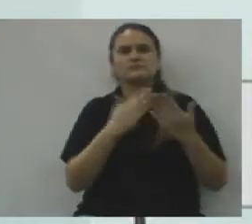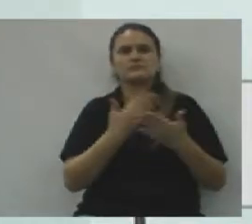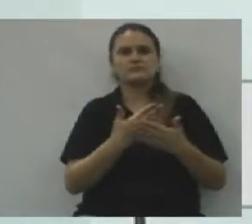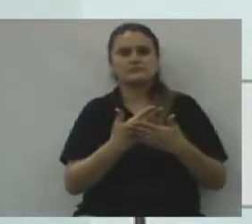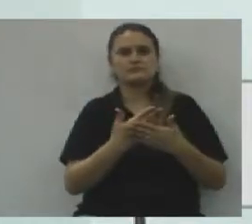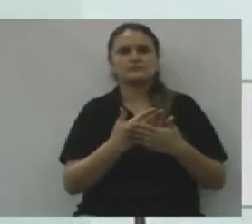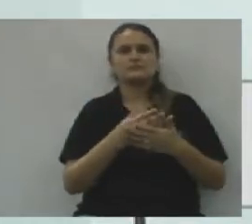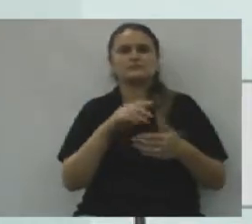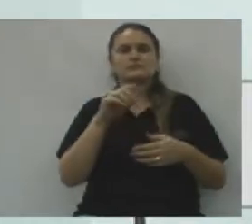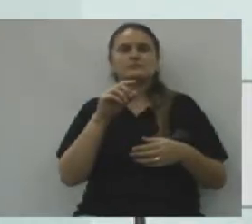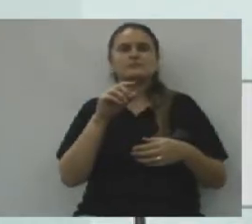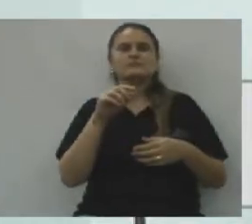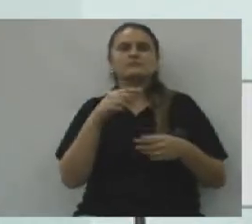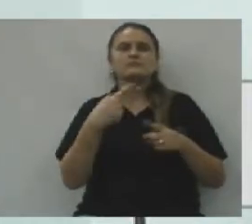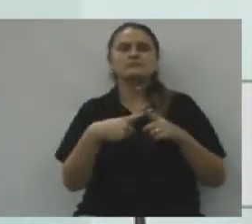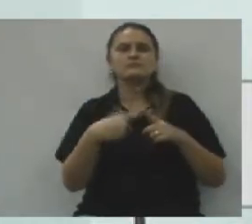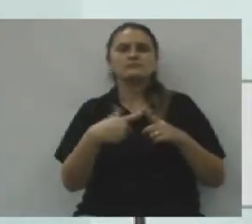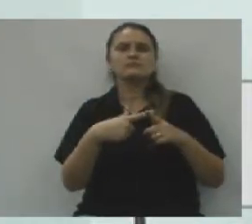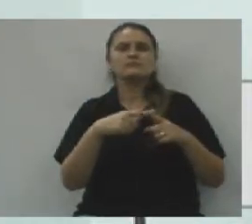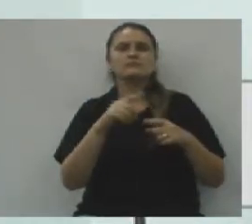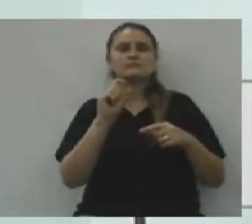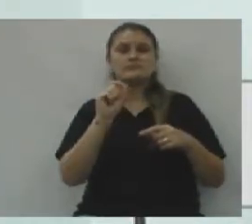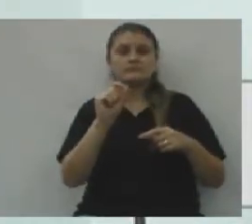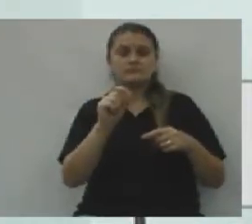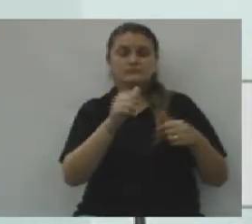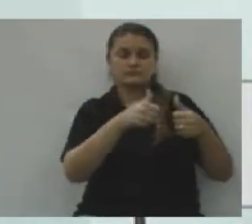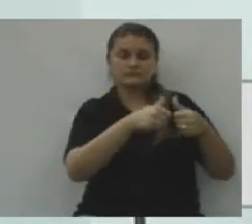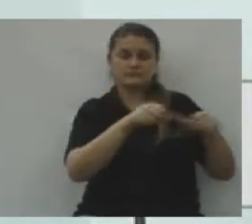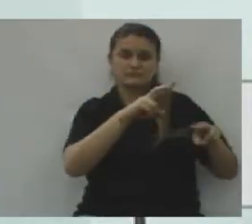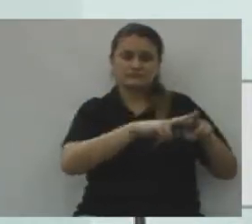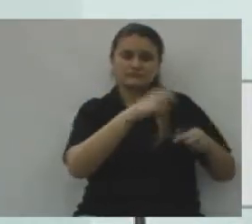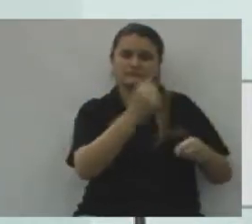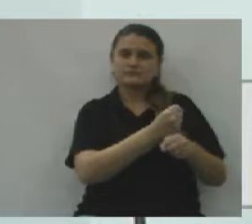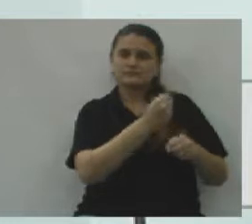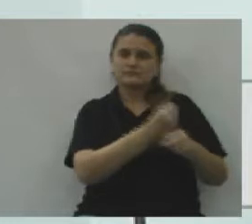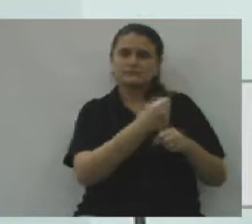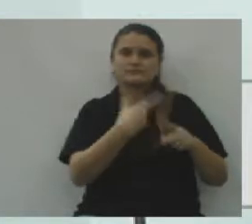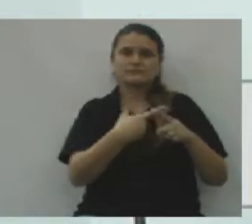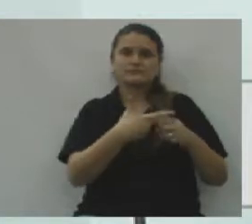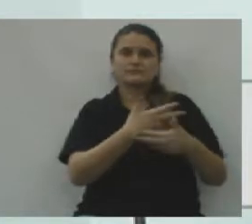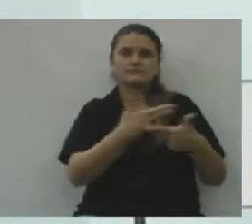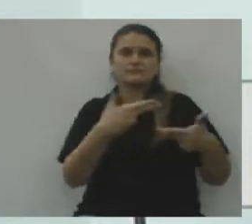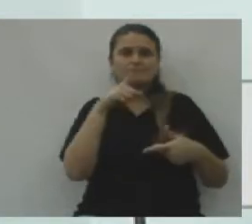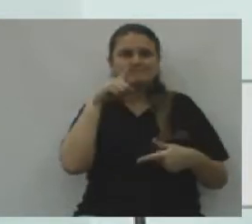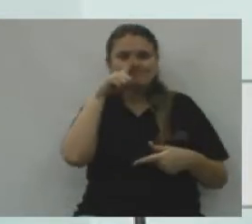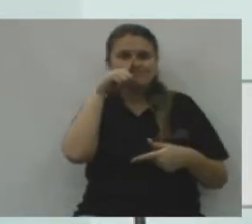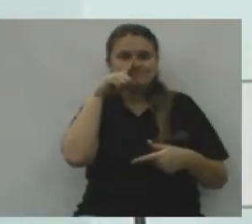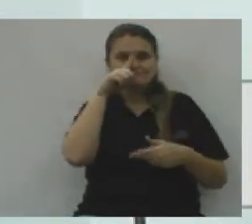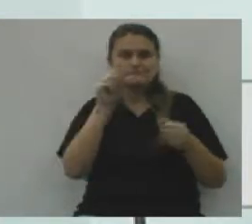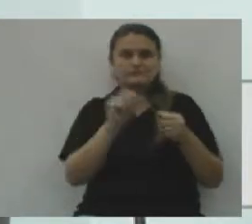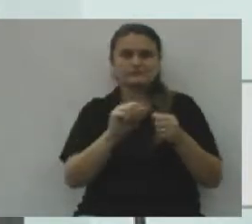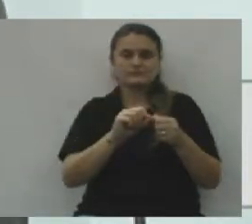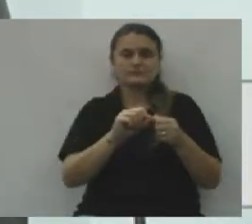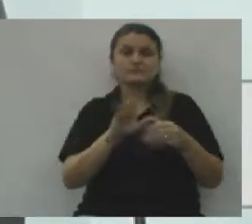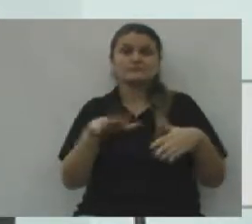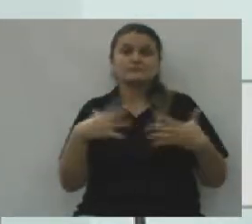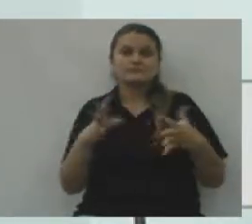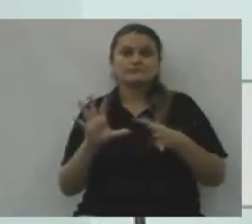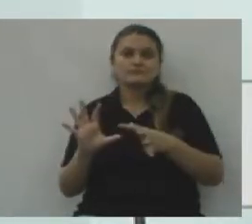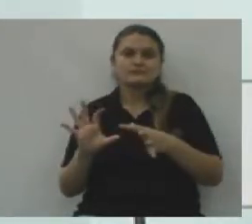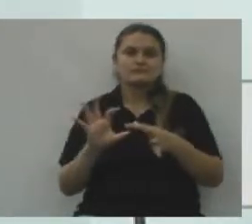que estavam detidos, cumprindo penas longas por crimes graves, ressalte-se. Então, esse elo,